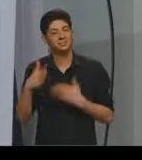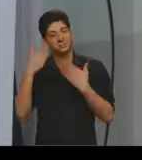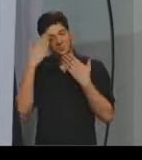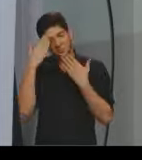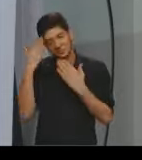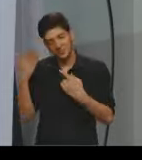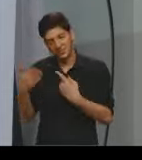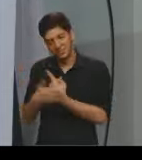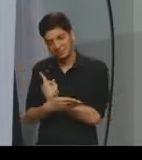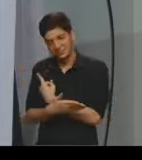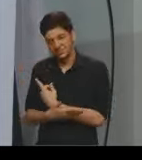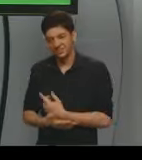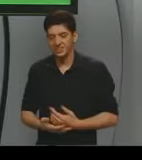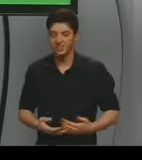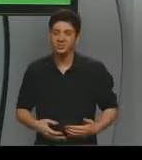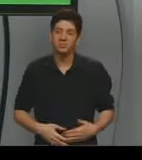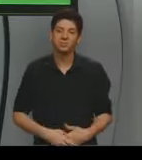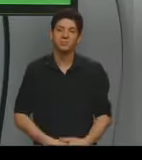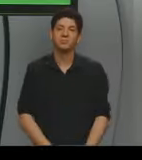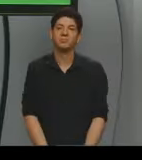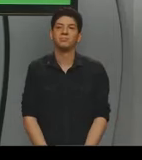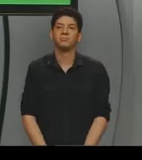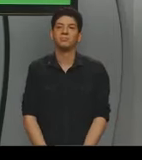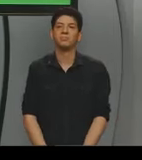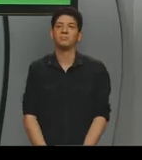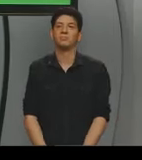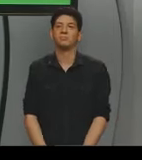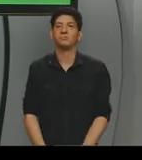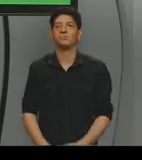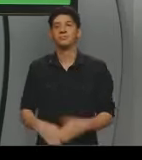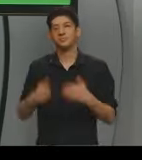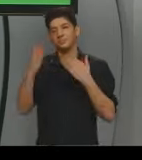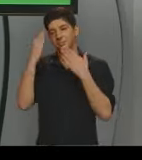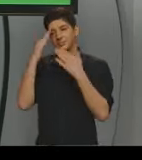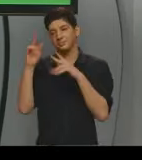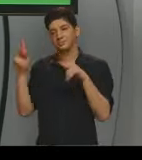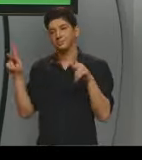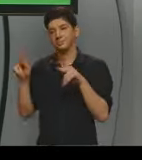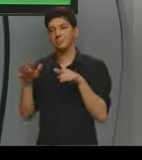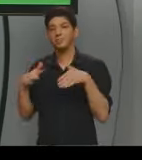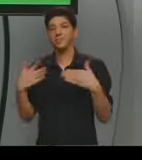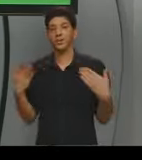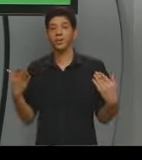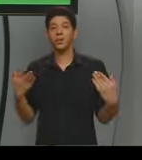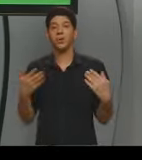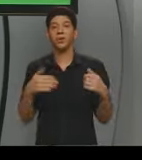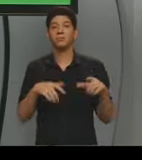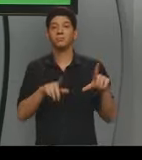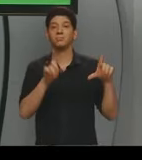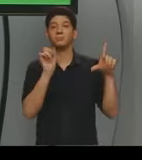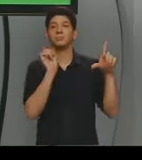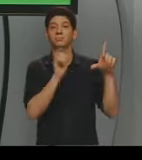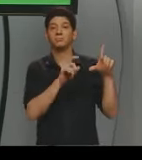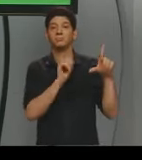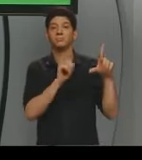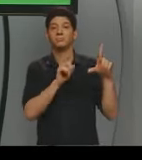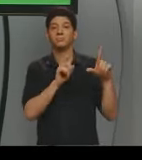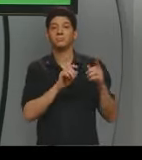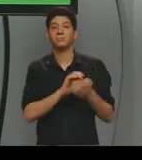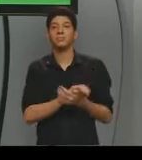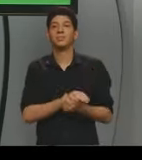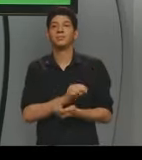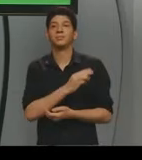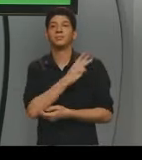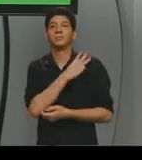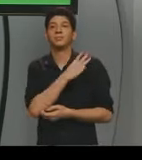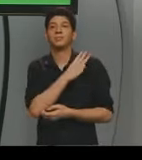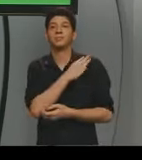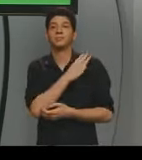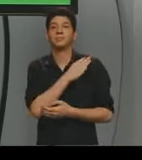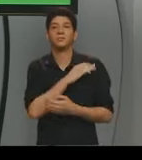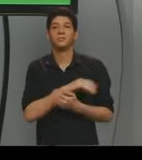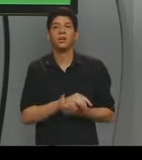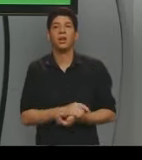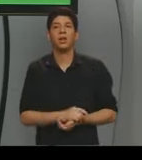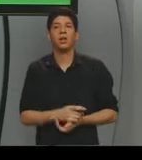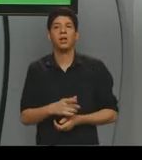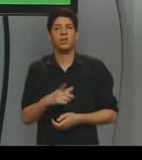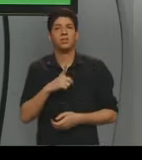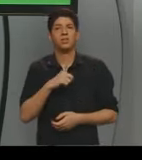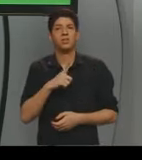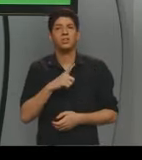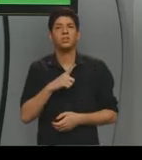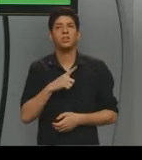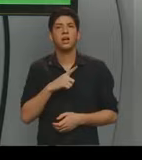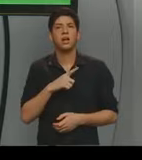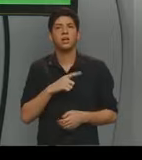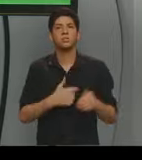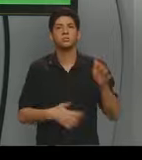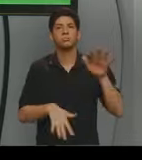pela pergunta. Muito obrigada, professora. Agora, a nossa próxima pergunta, uma pergunta do terceiro ano. Existe